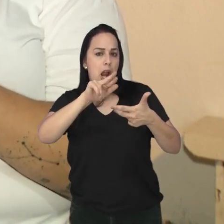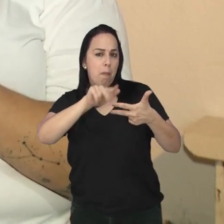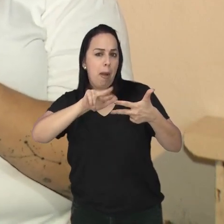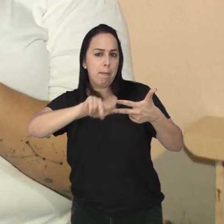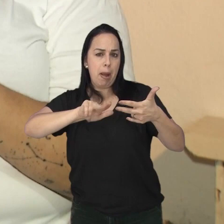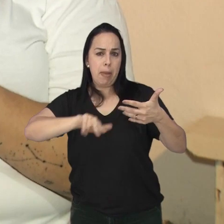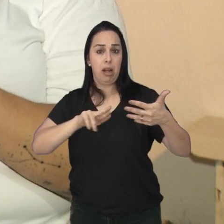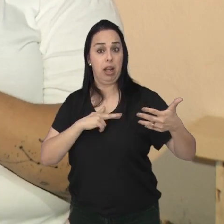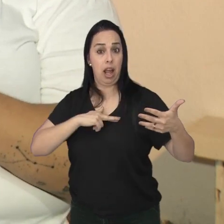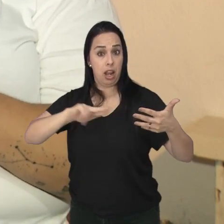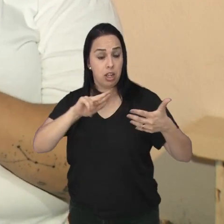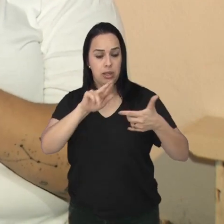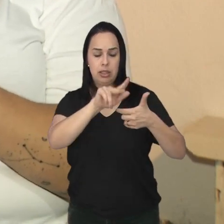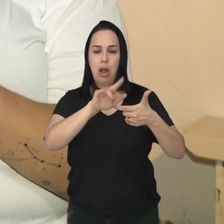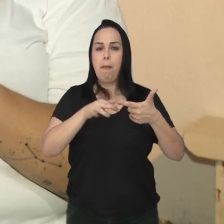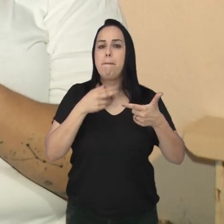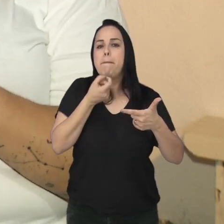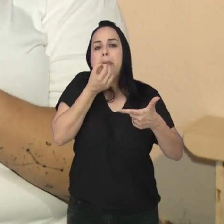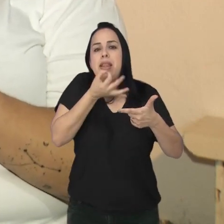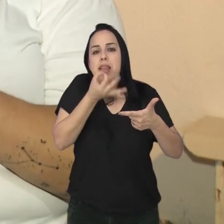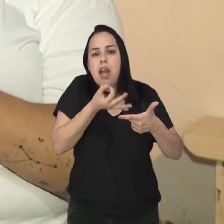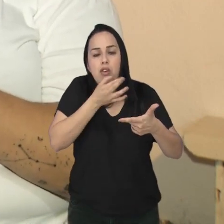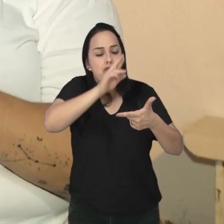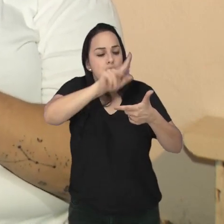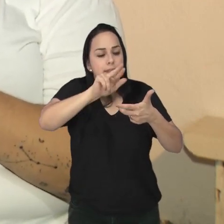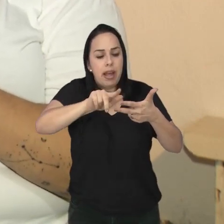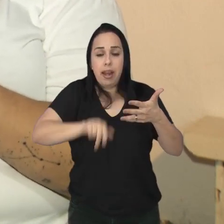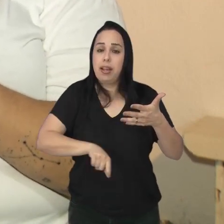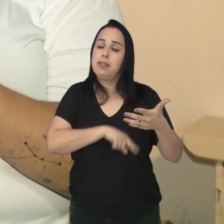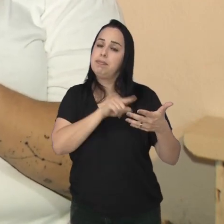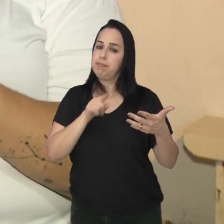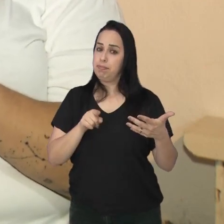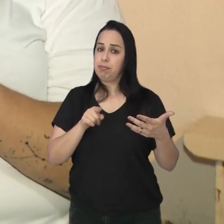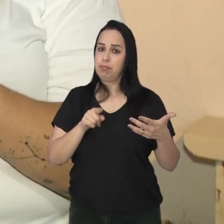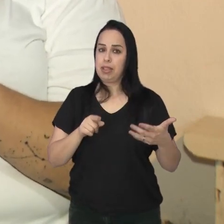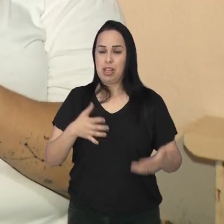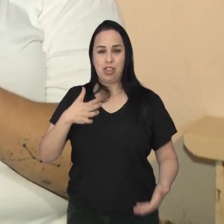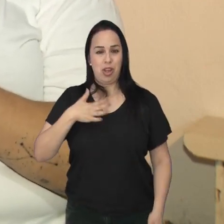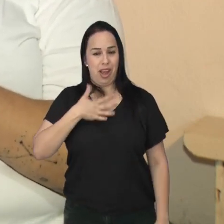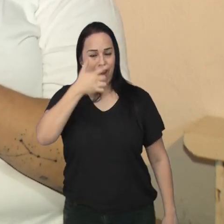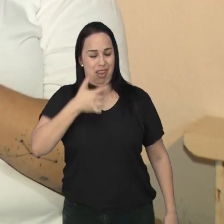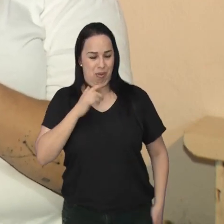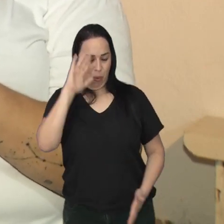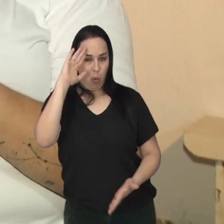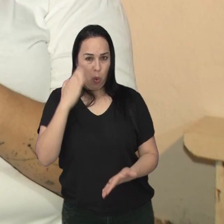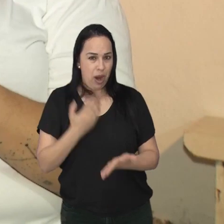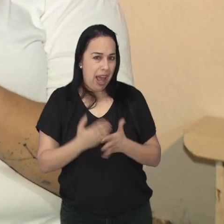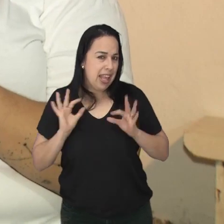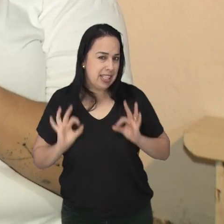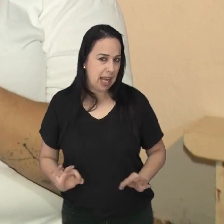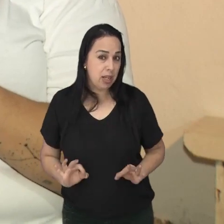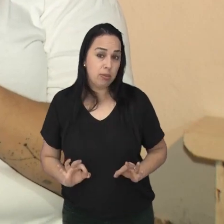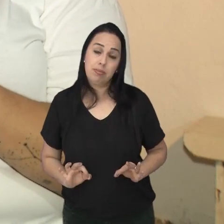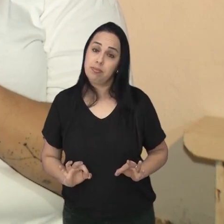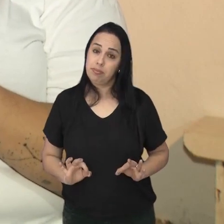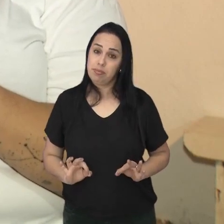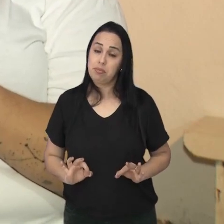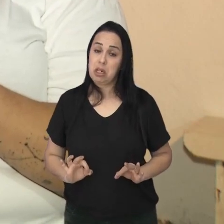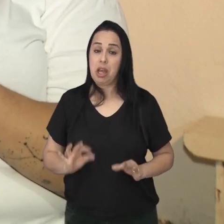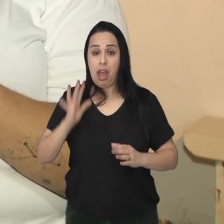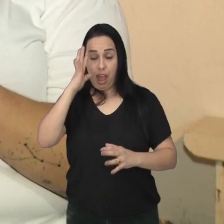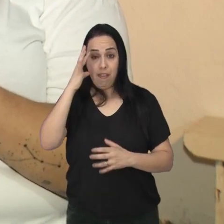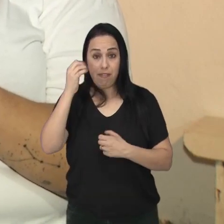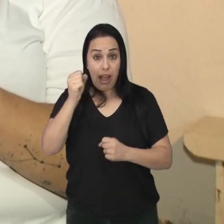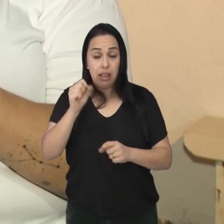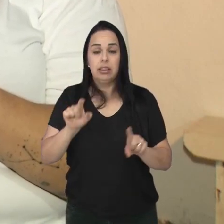existem outras crenças, que existem outras opiniões, que nem só o que a gente crê é o certo,